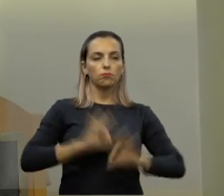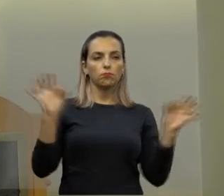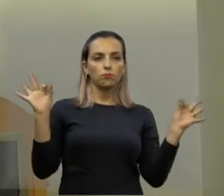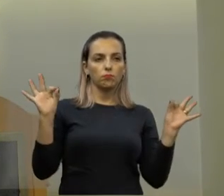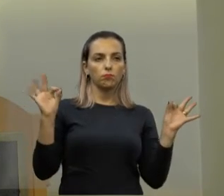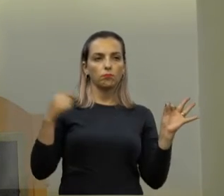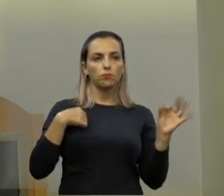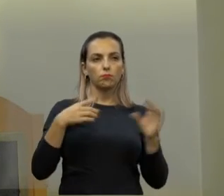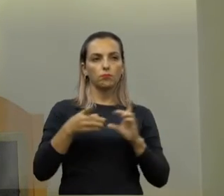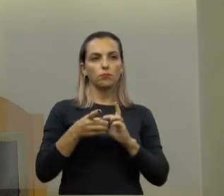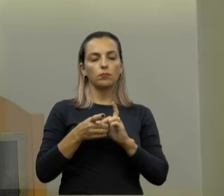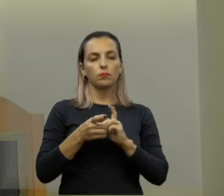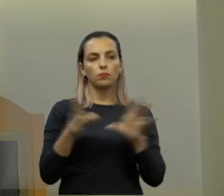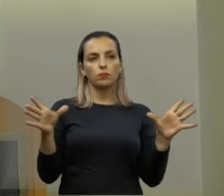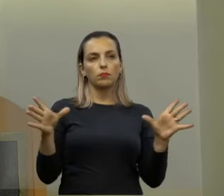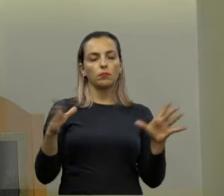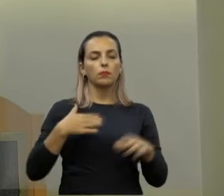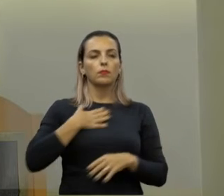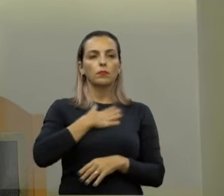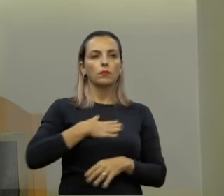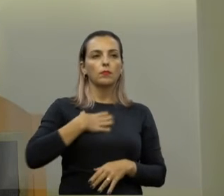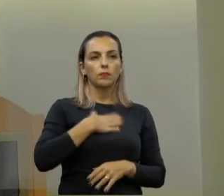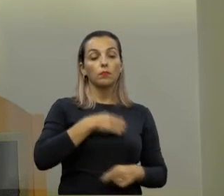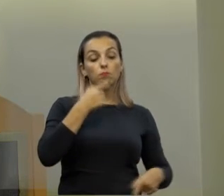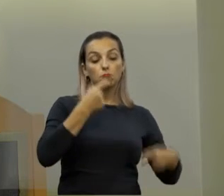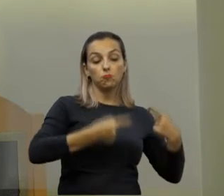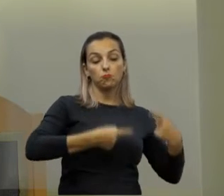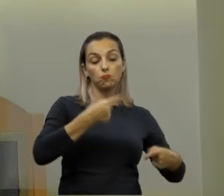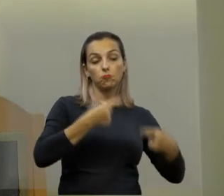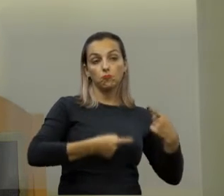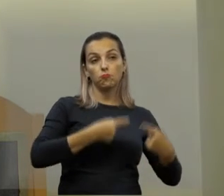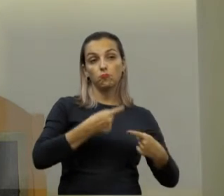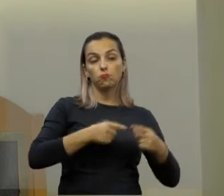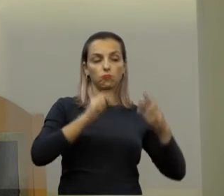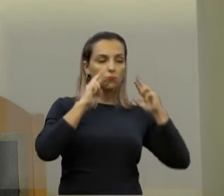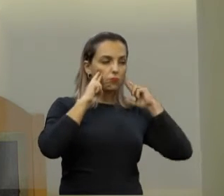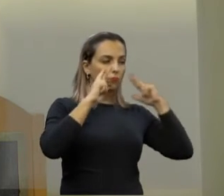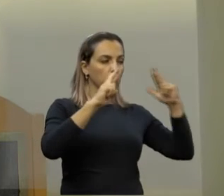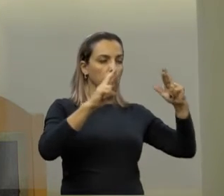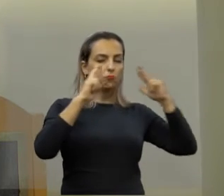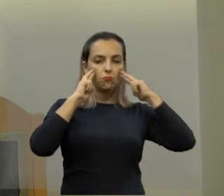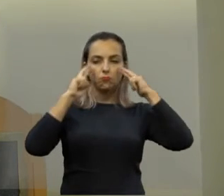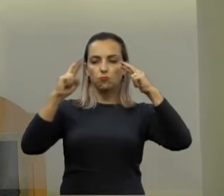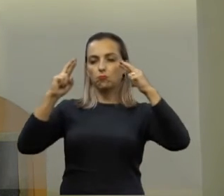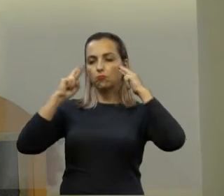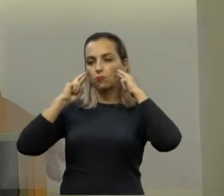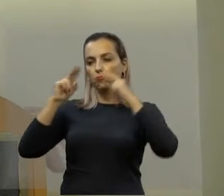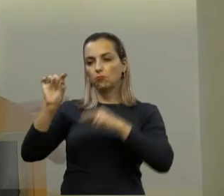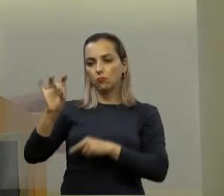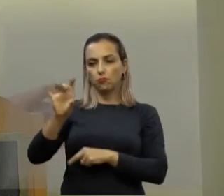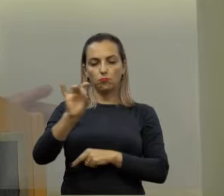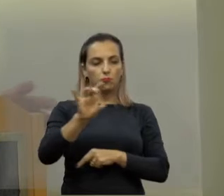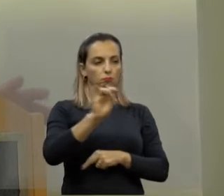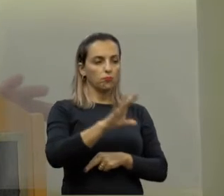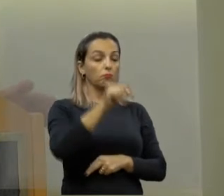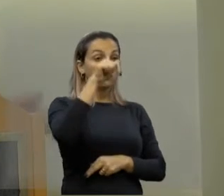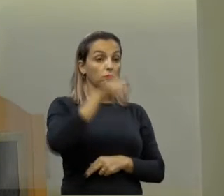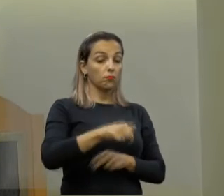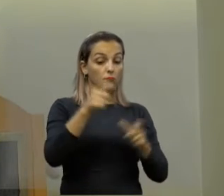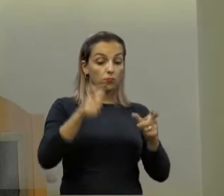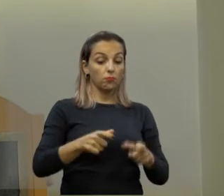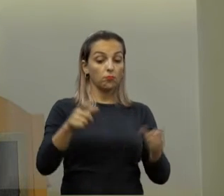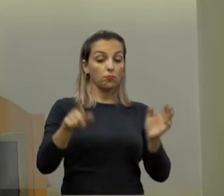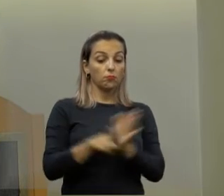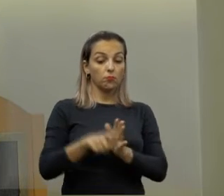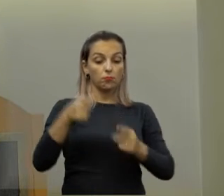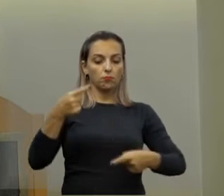só Democrata eu gosto de debater a respeito os pares eu acho que aqui é o lugar aqui